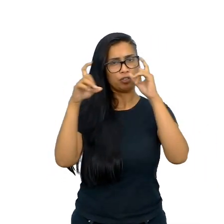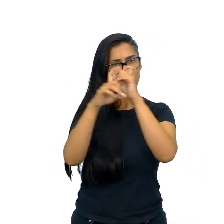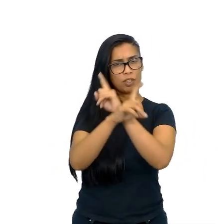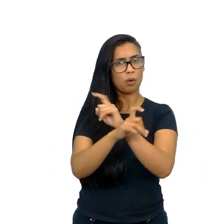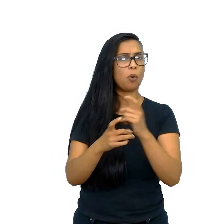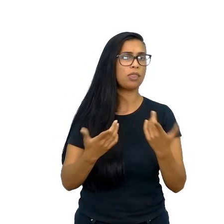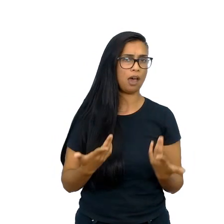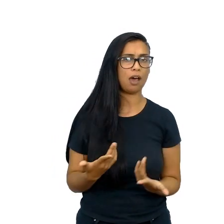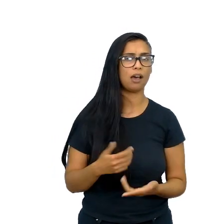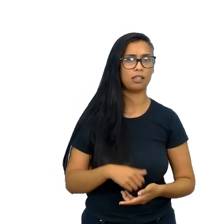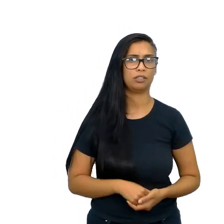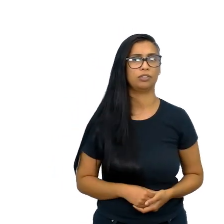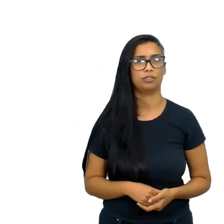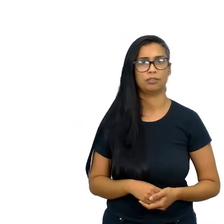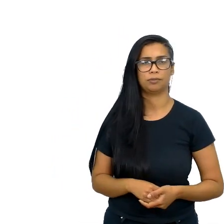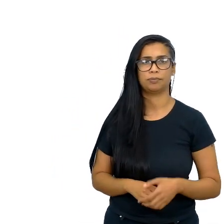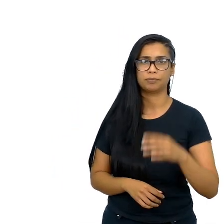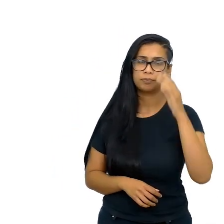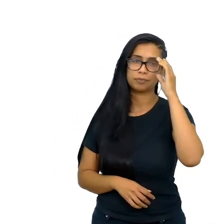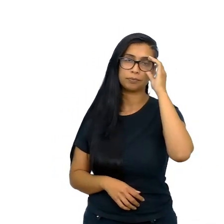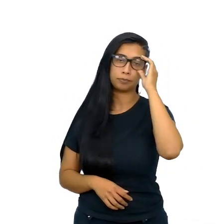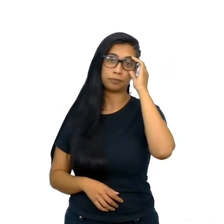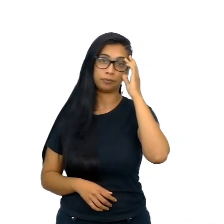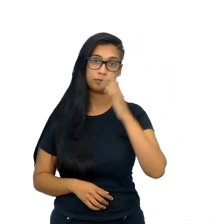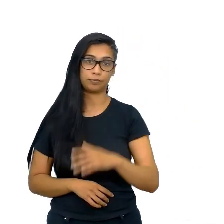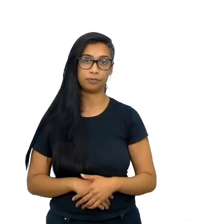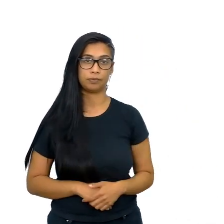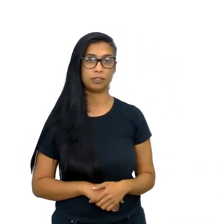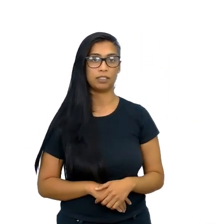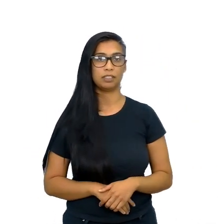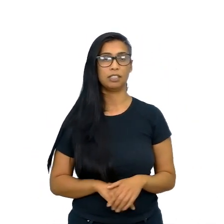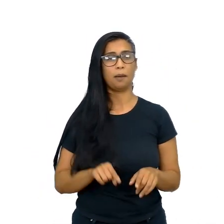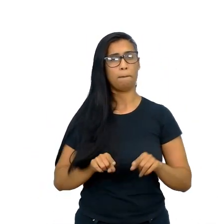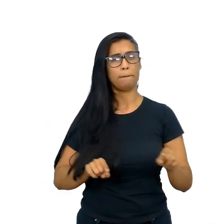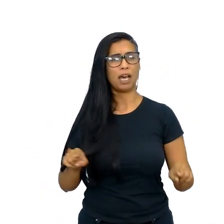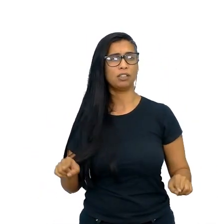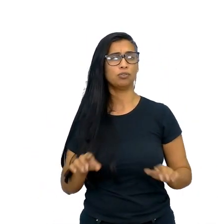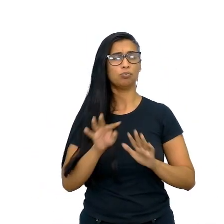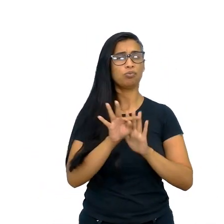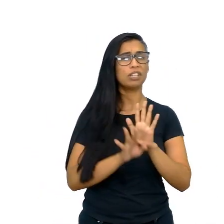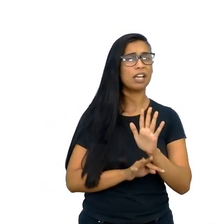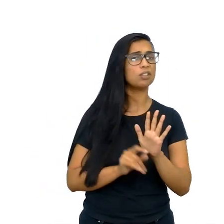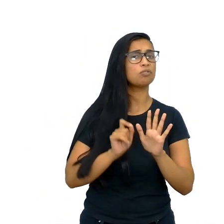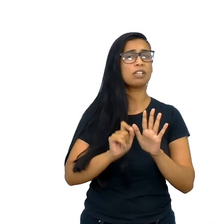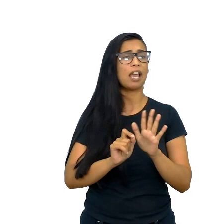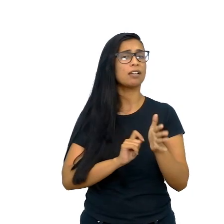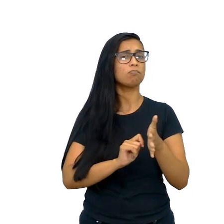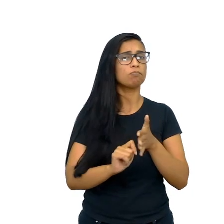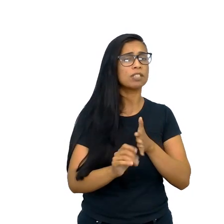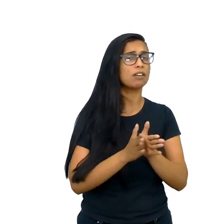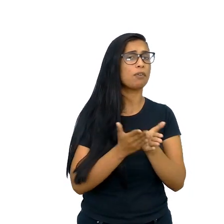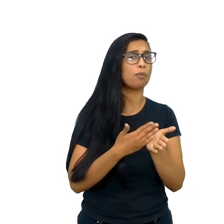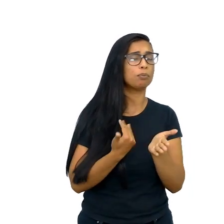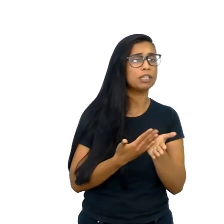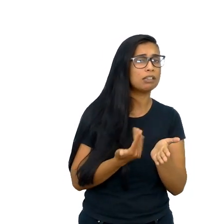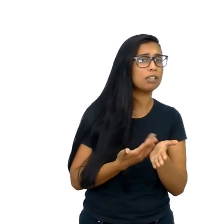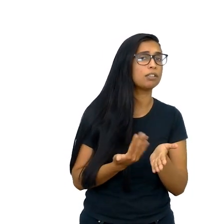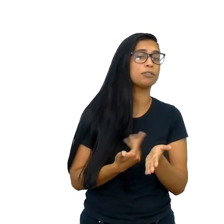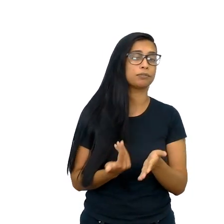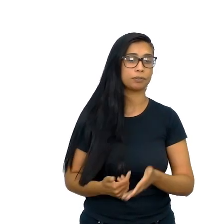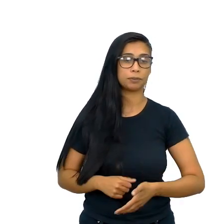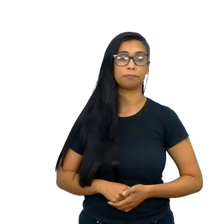que o autor emprega ao seu texto, tá bom? Então, também, observando ainda